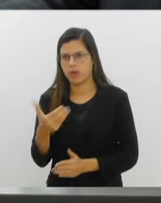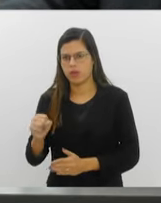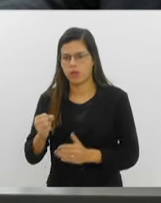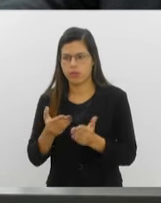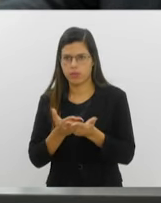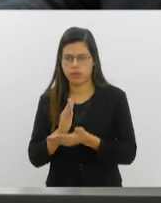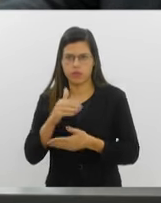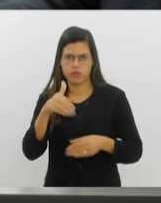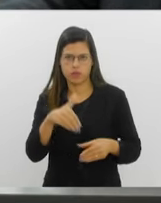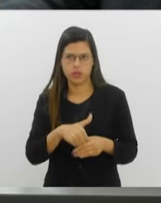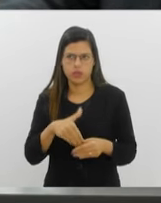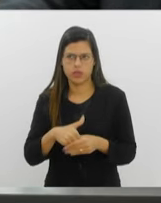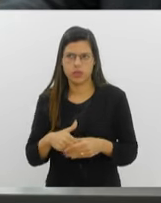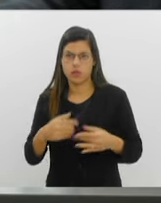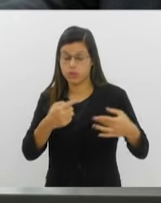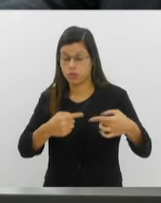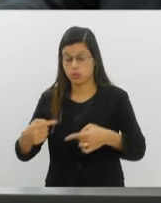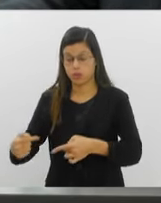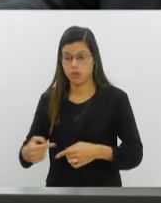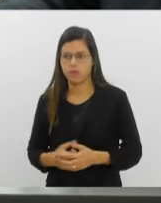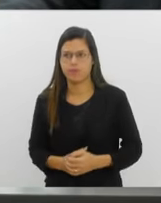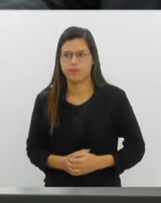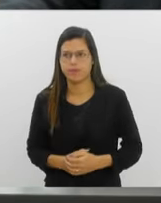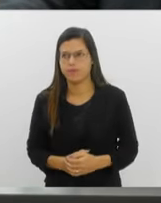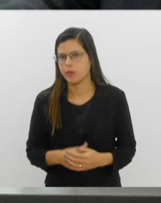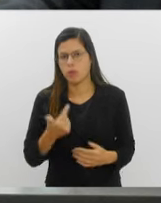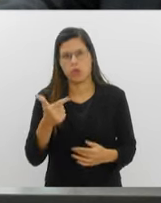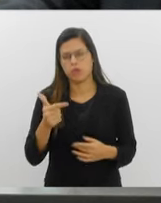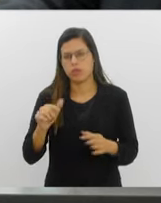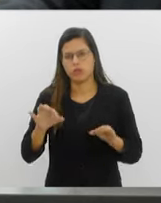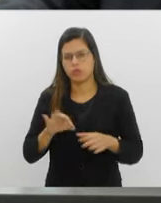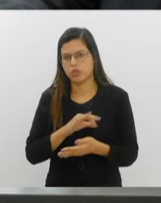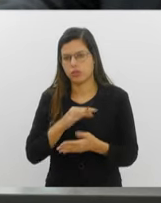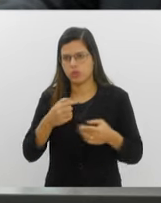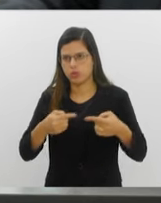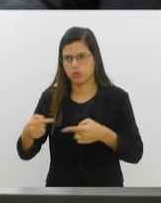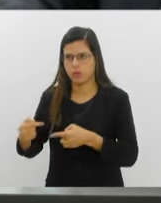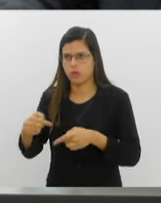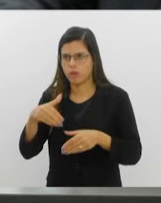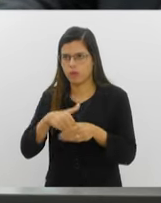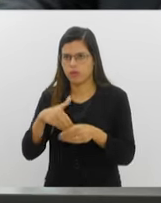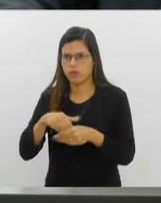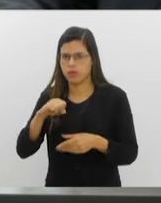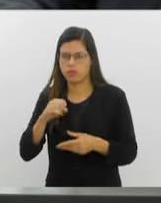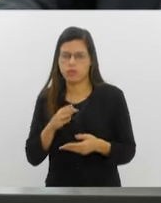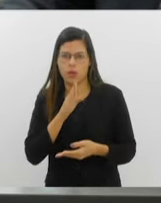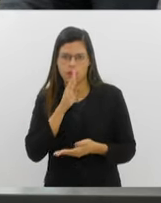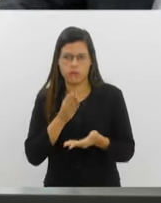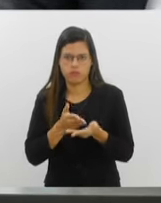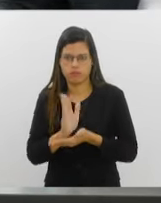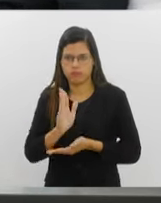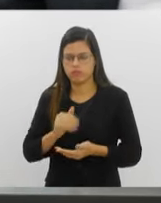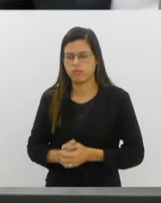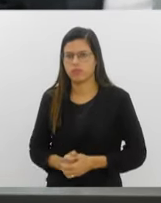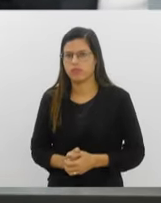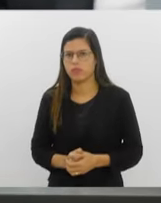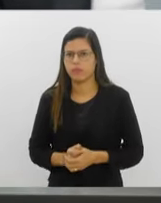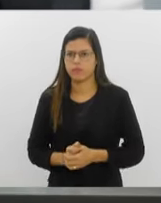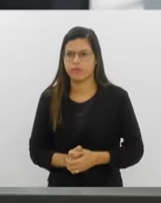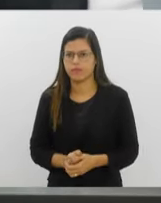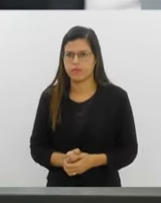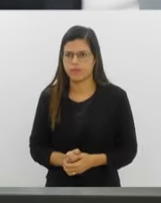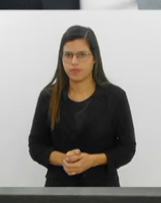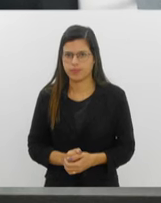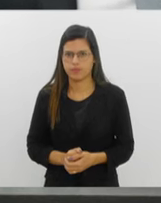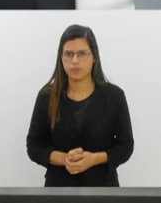em votação, em discussão. Não havendo quem queira discutir, em votação, senhores que aprovam os pareceres, permaneçam como estão, aprovados os